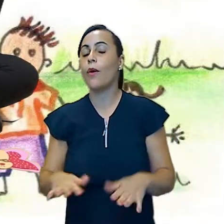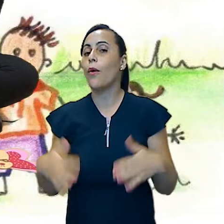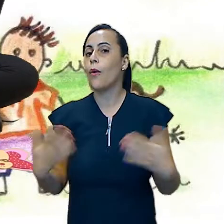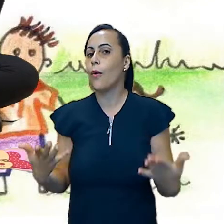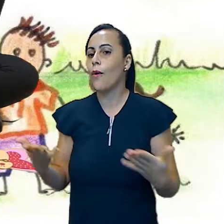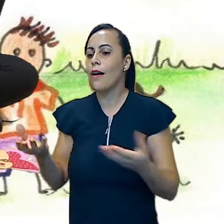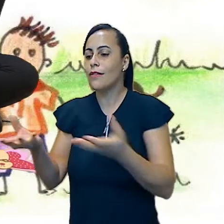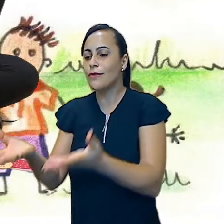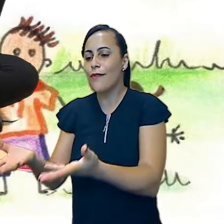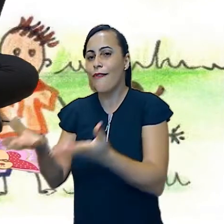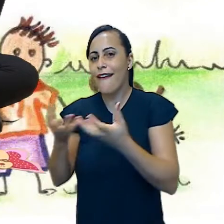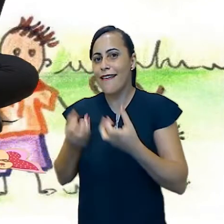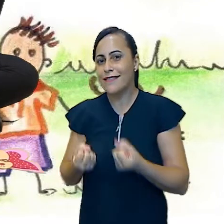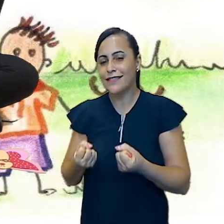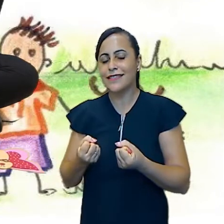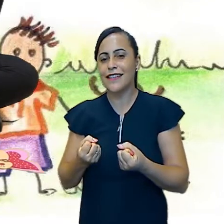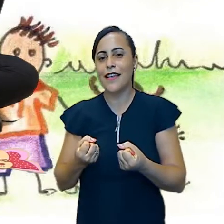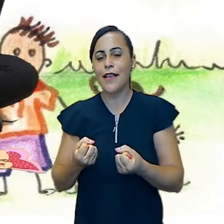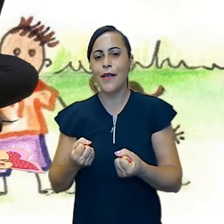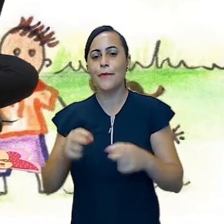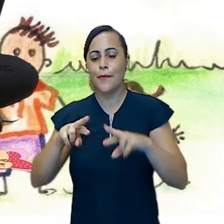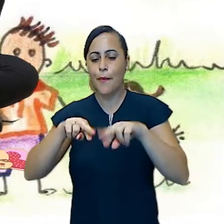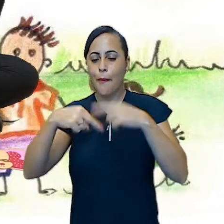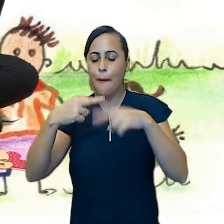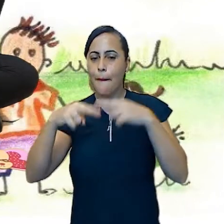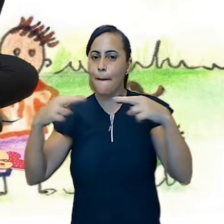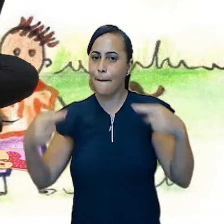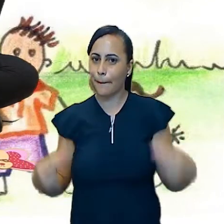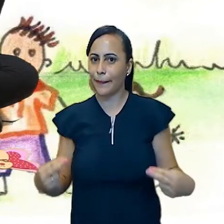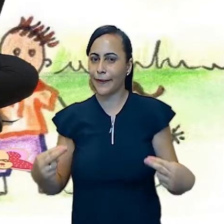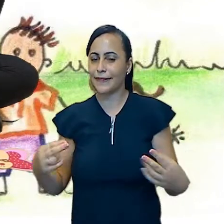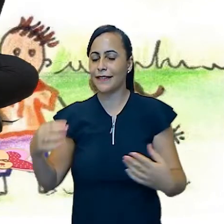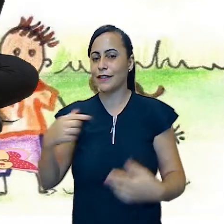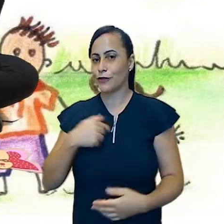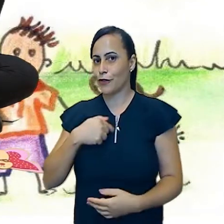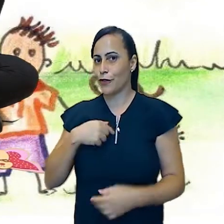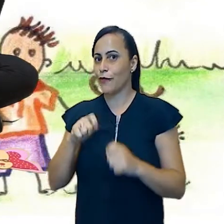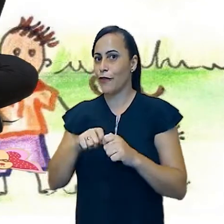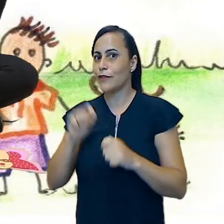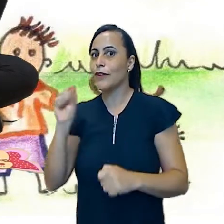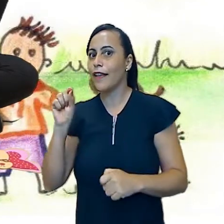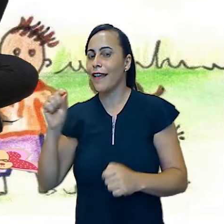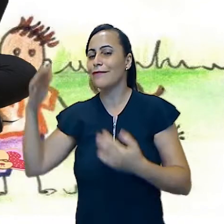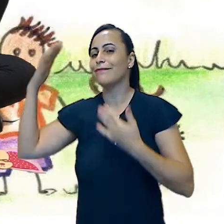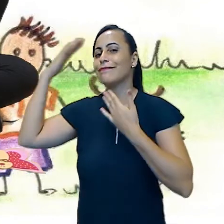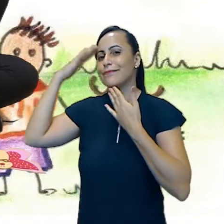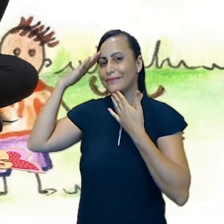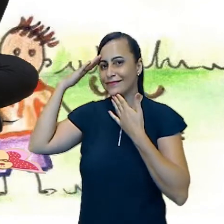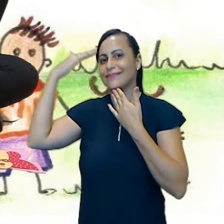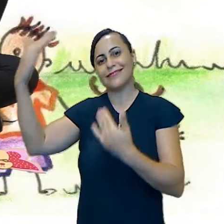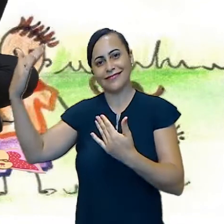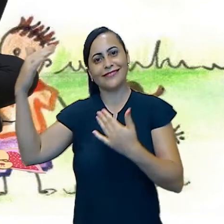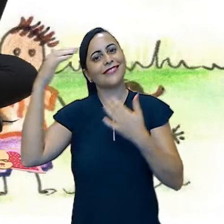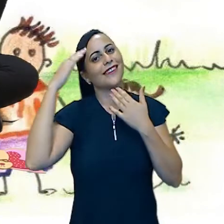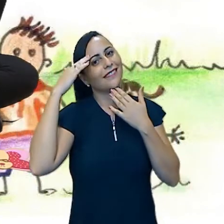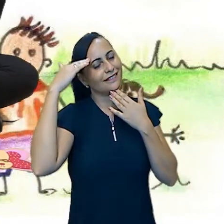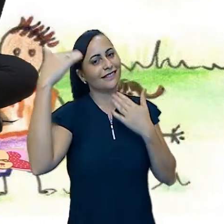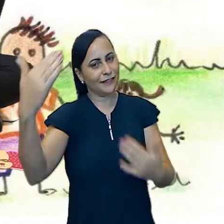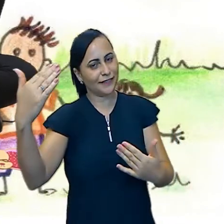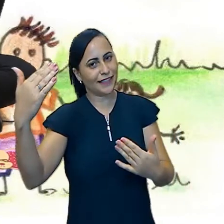algum presente, eu agradeço. Eu digo obrigado. Viram, crianças? Que